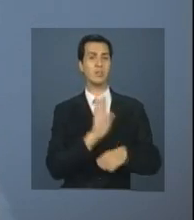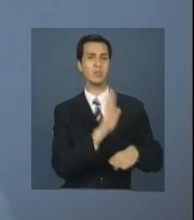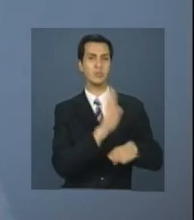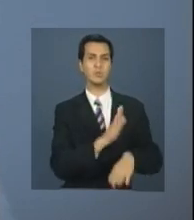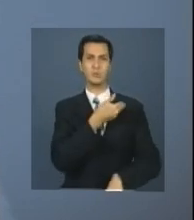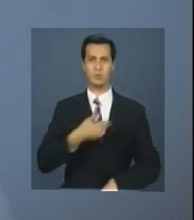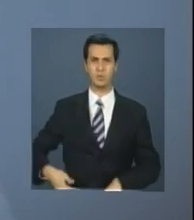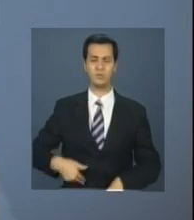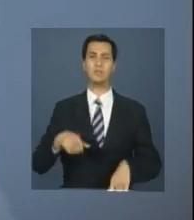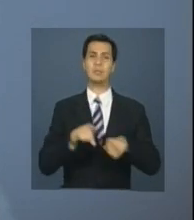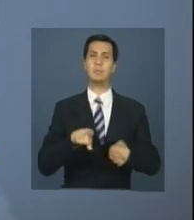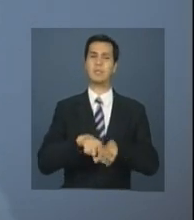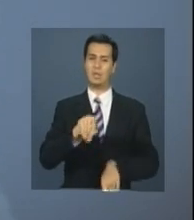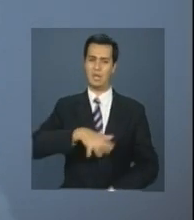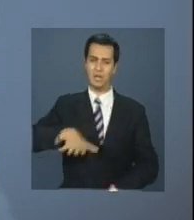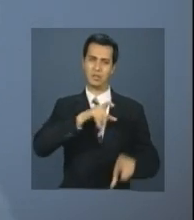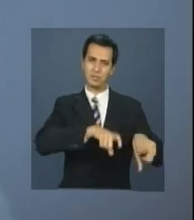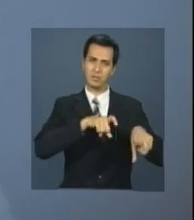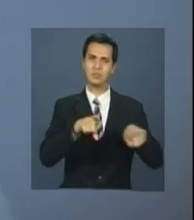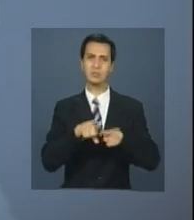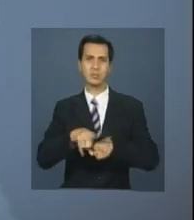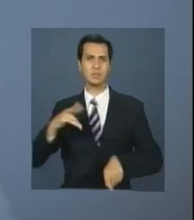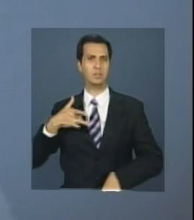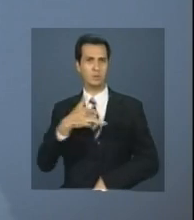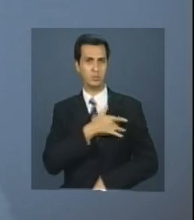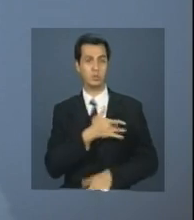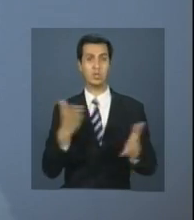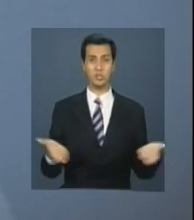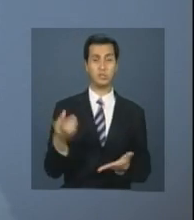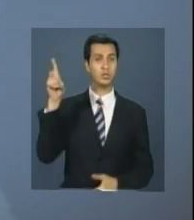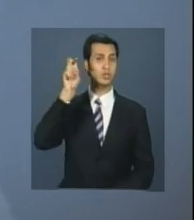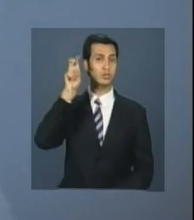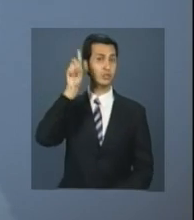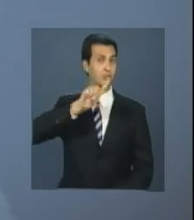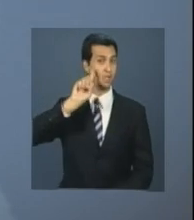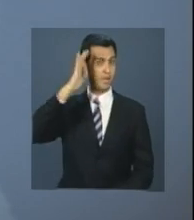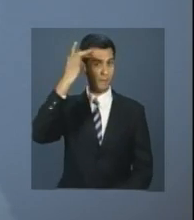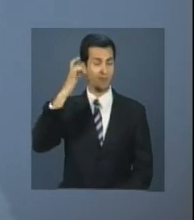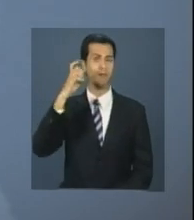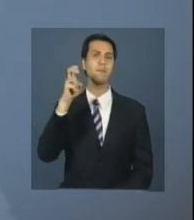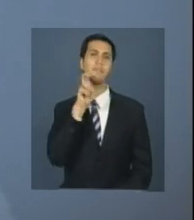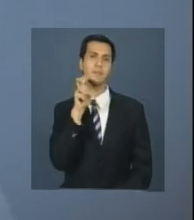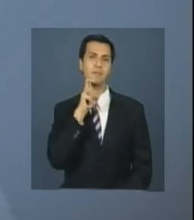de agricultura e saúde. Nesta quinta-feira, a presidenta Dilma Rousseff retoma a